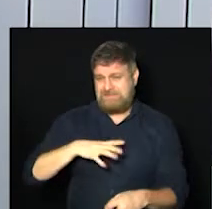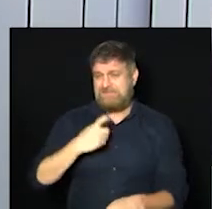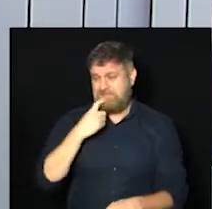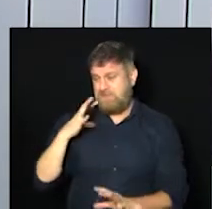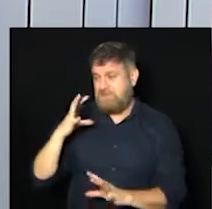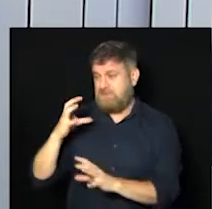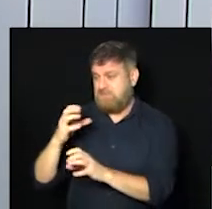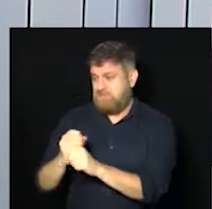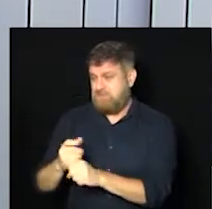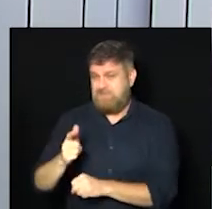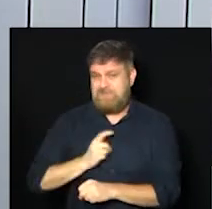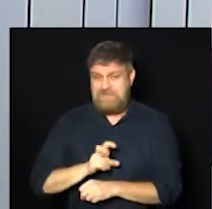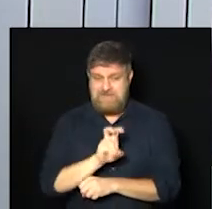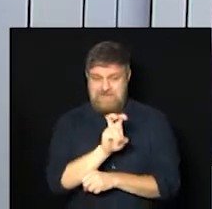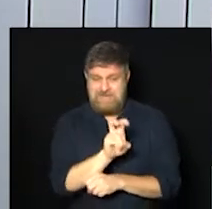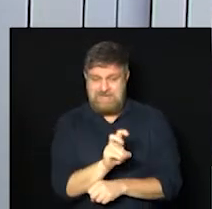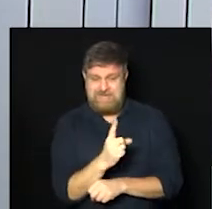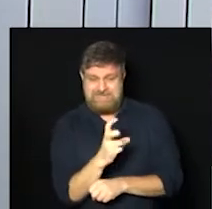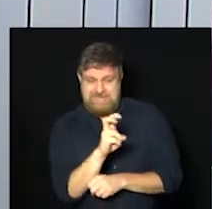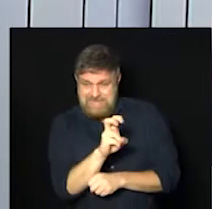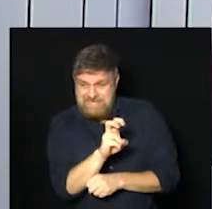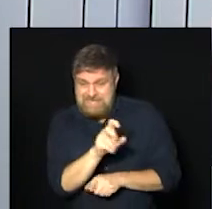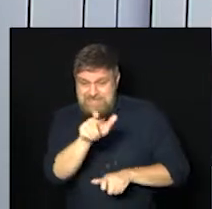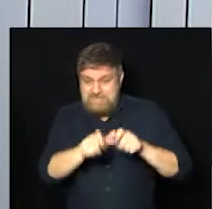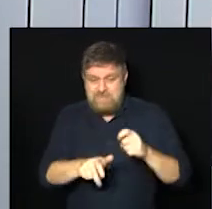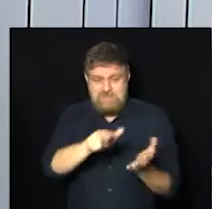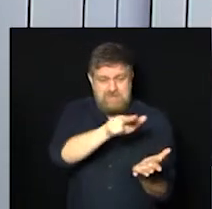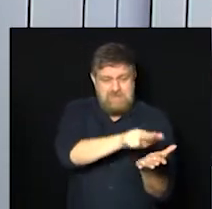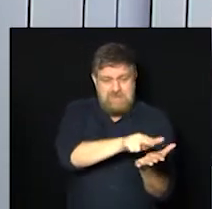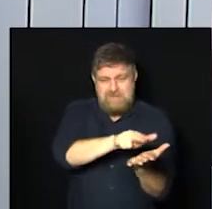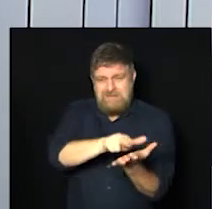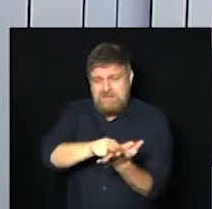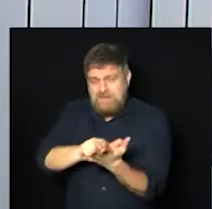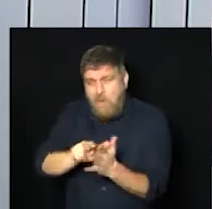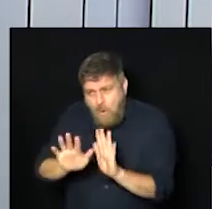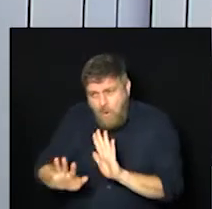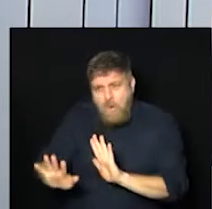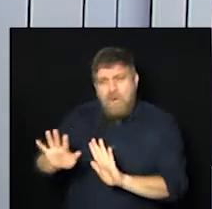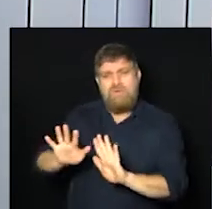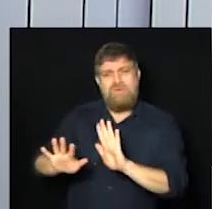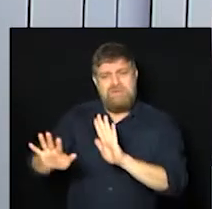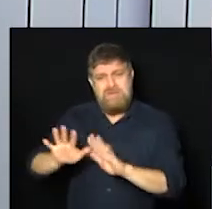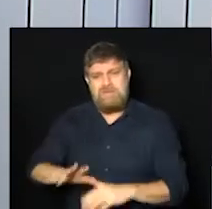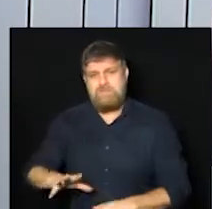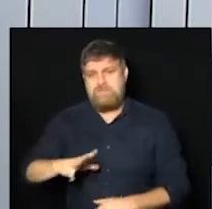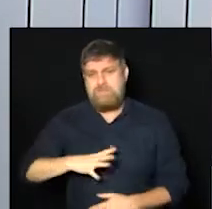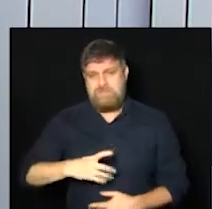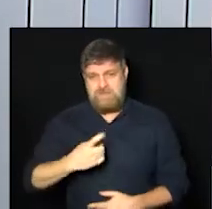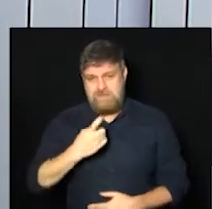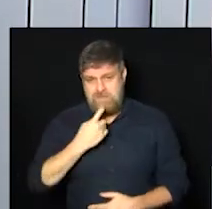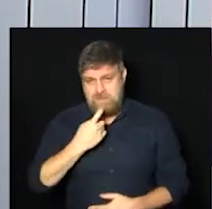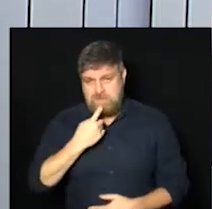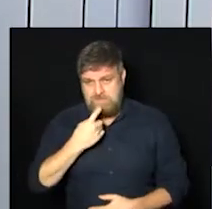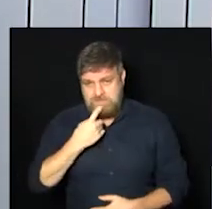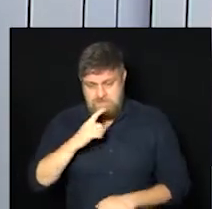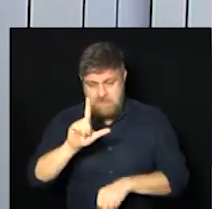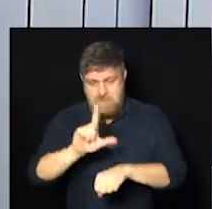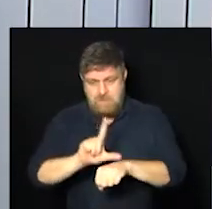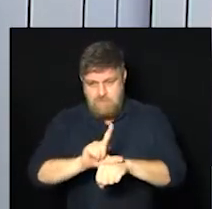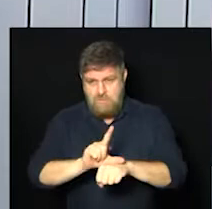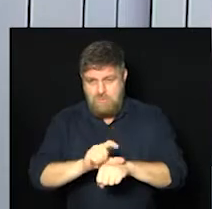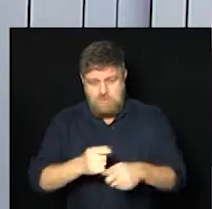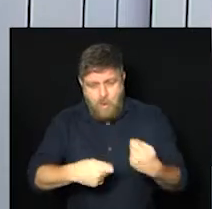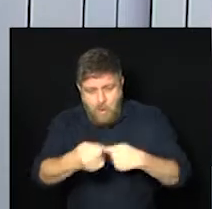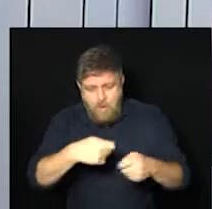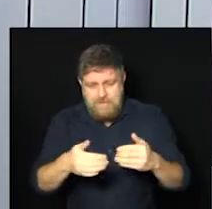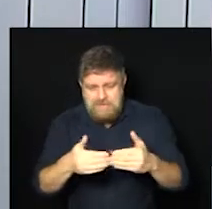515 pessoas continuam internadas, então a gente pede o cuidado, né? A cidade de Campinas, ela está reabrindo, está